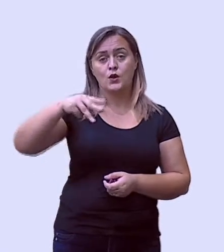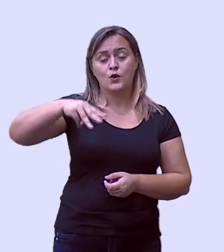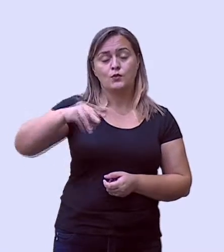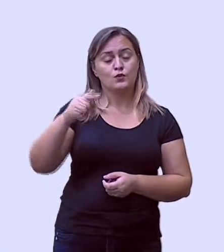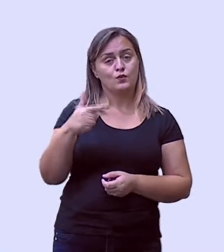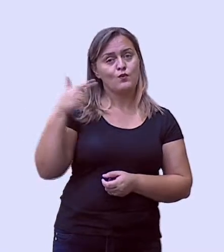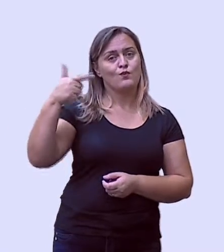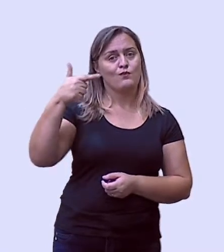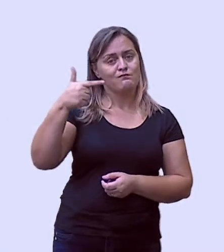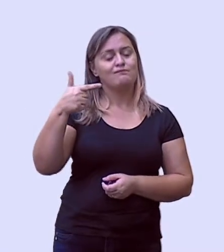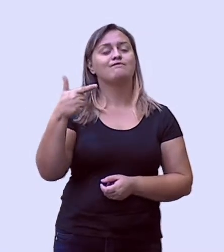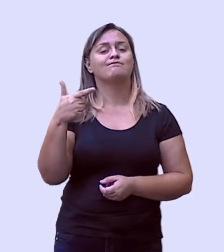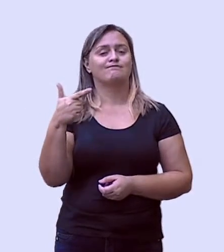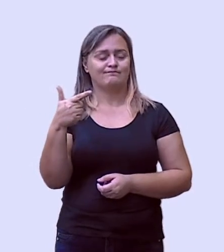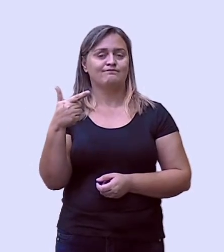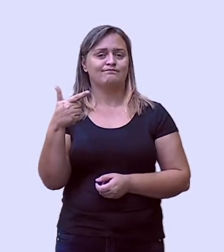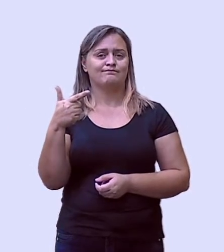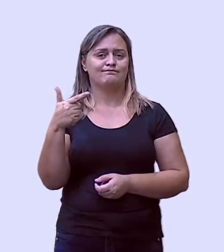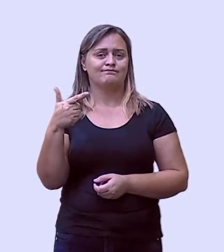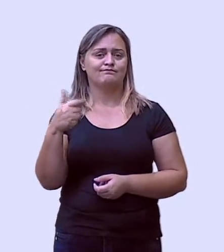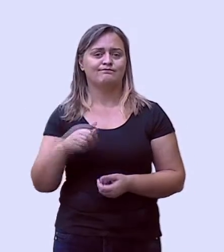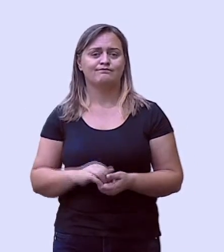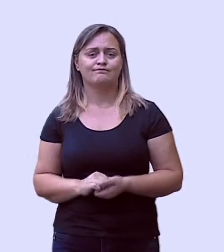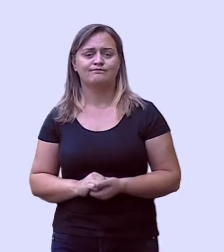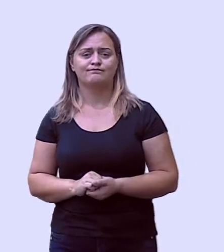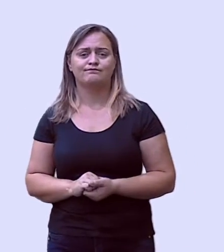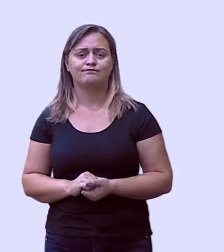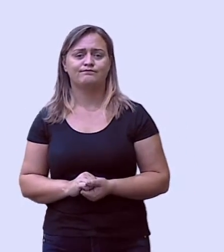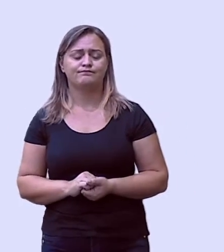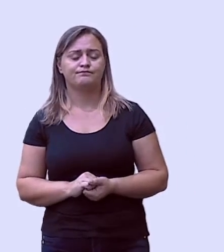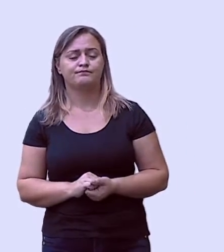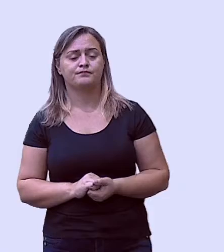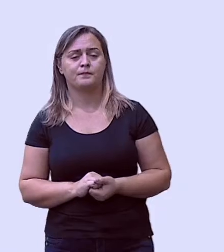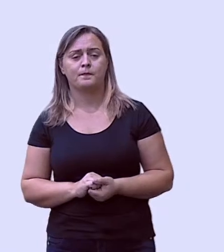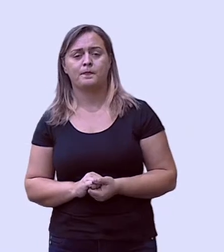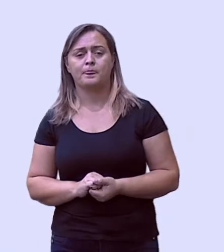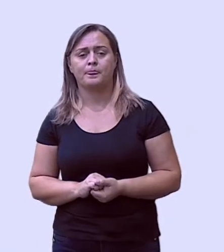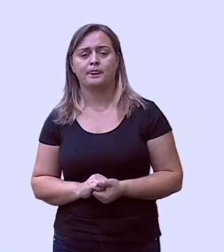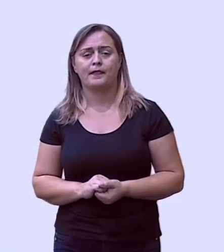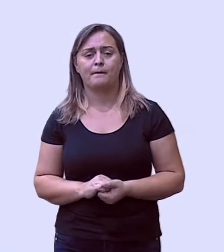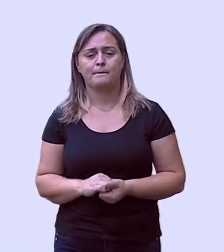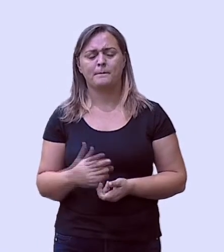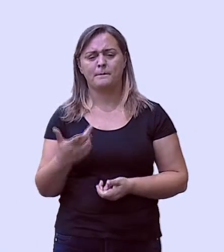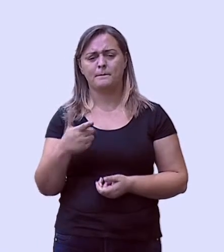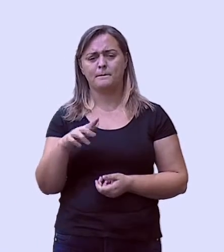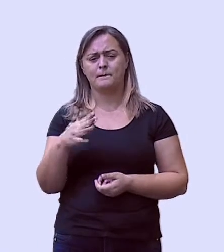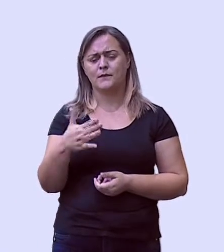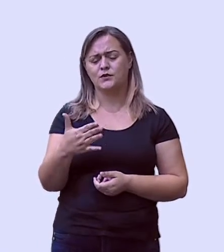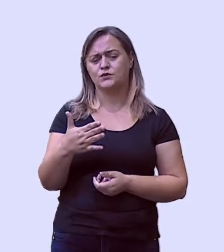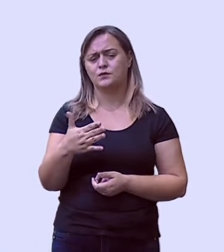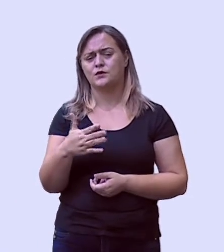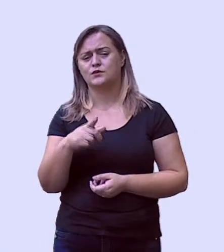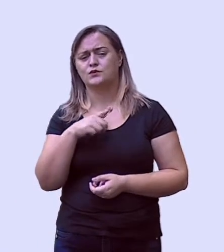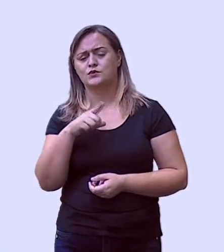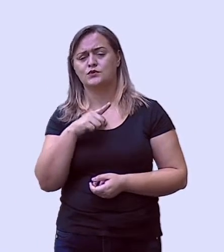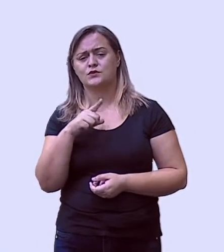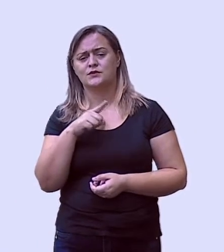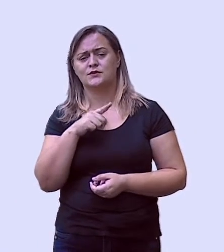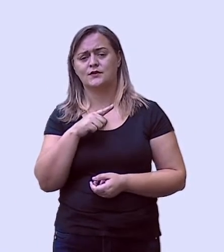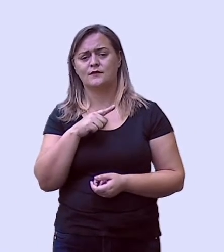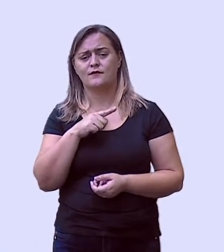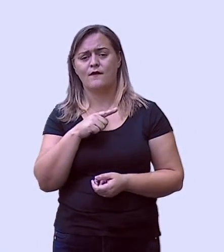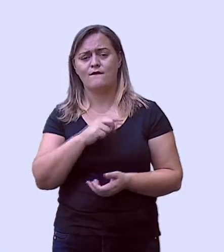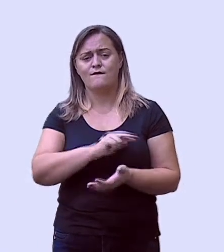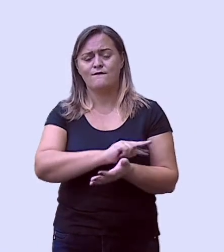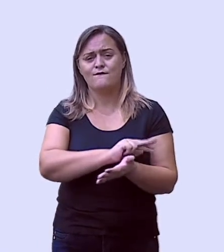maior porcentagem do aquífero Guarani. Tem cerca de 800 mil espécies